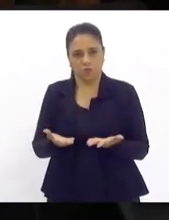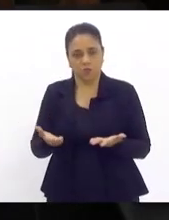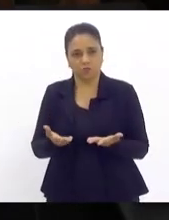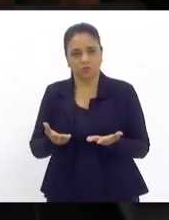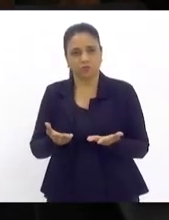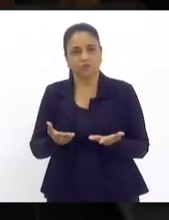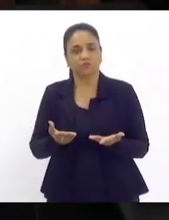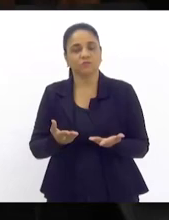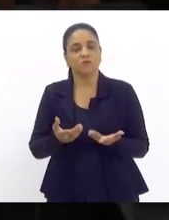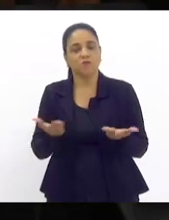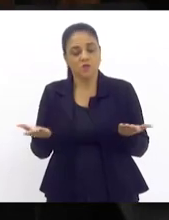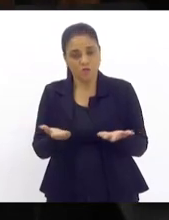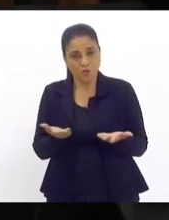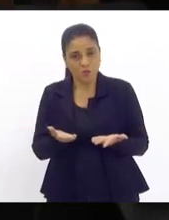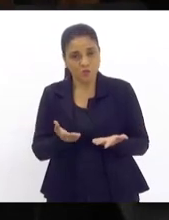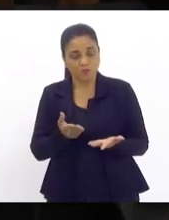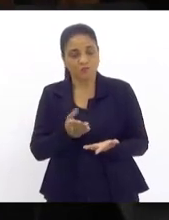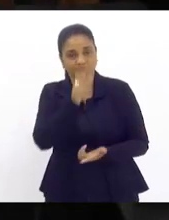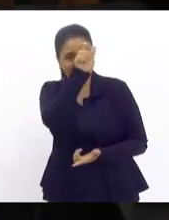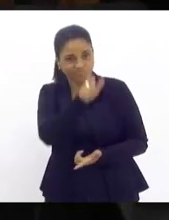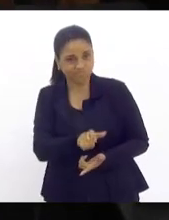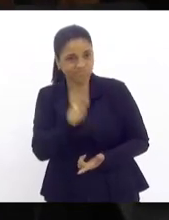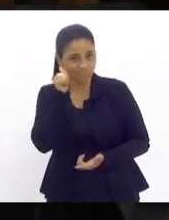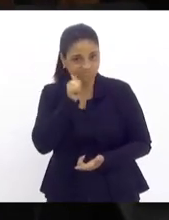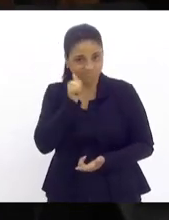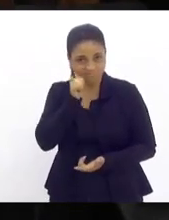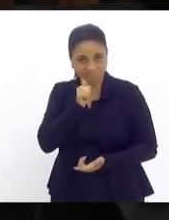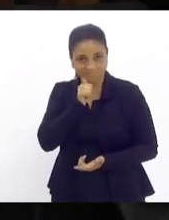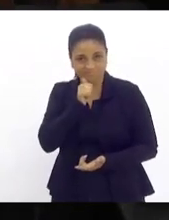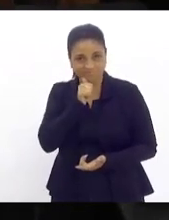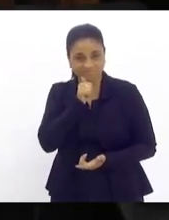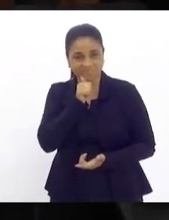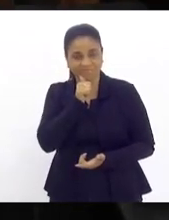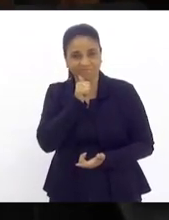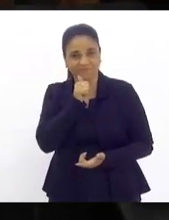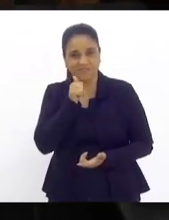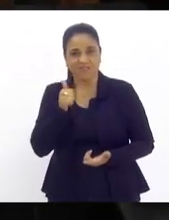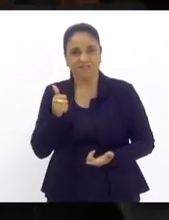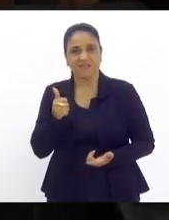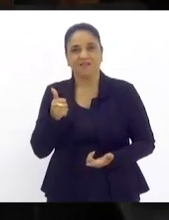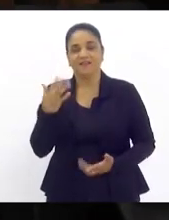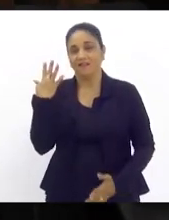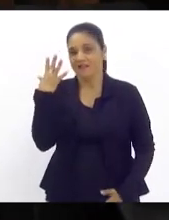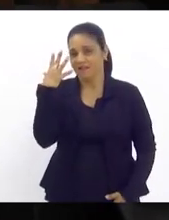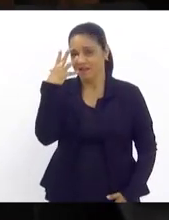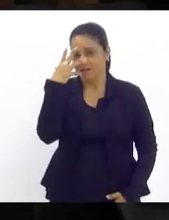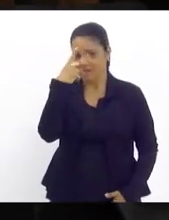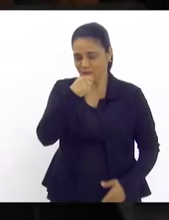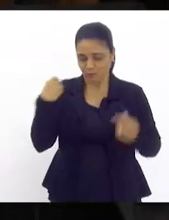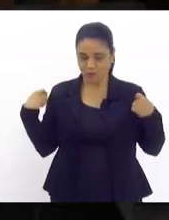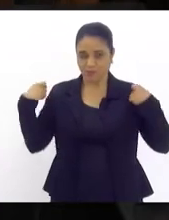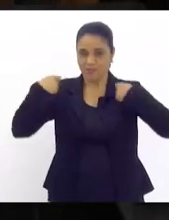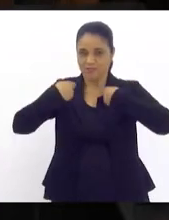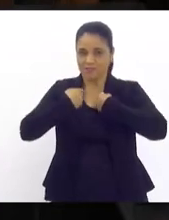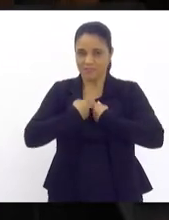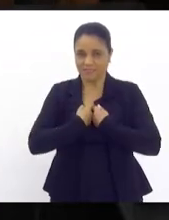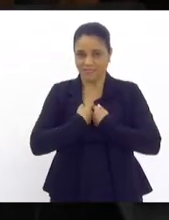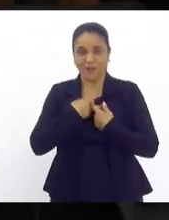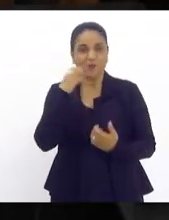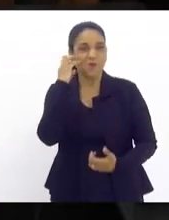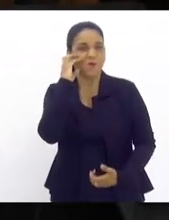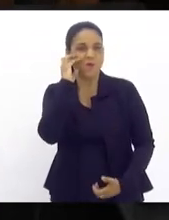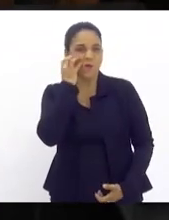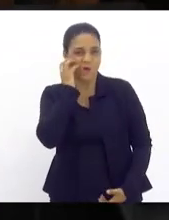presidir no dia de hoje, né, com o seu lindo casaco cor-de-rosa.